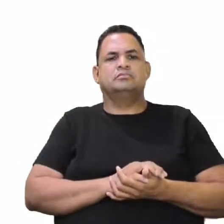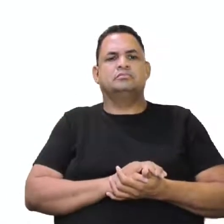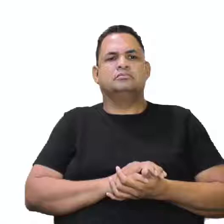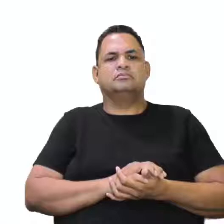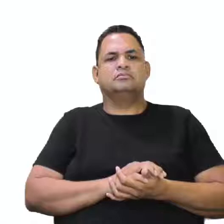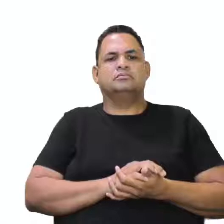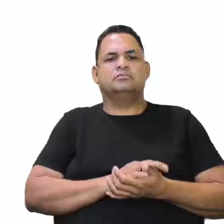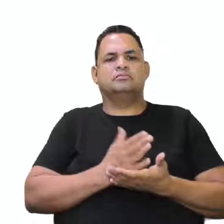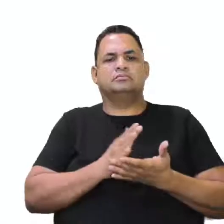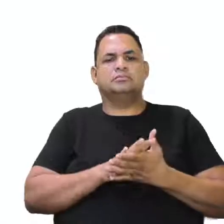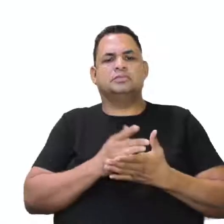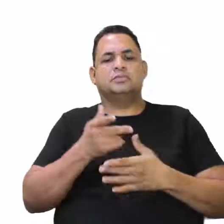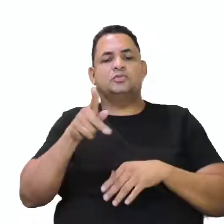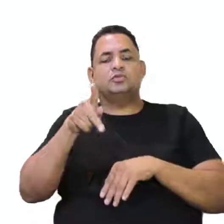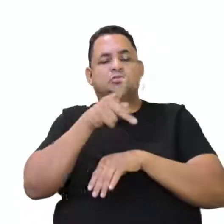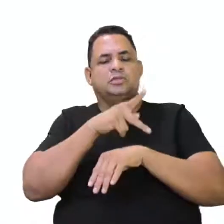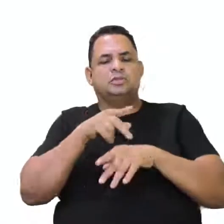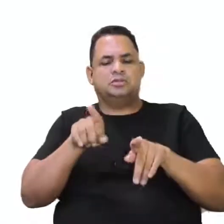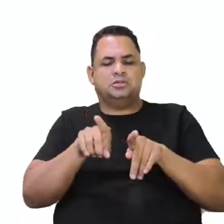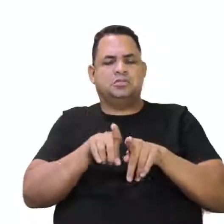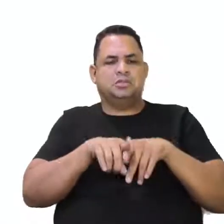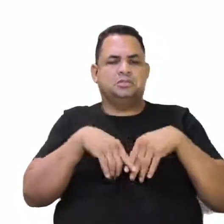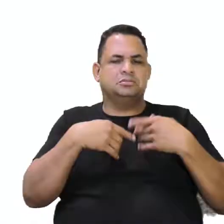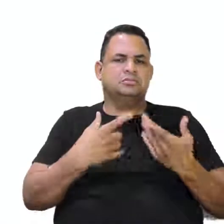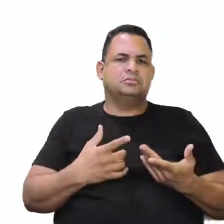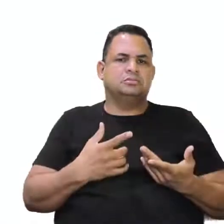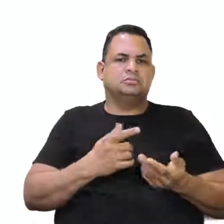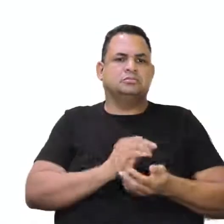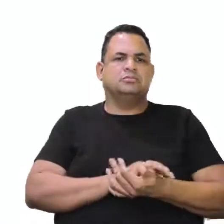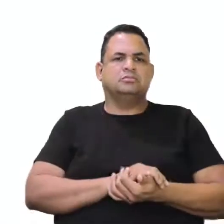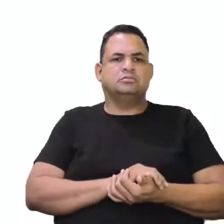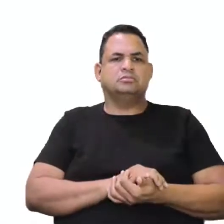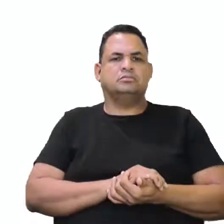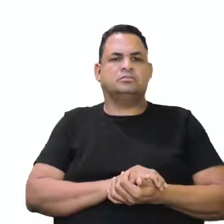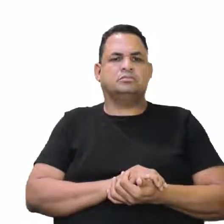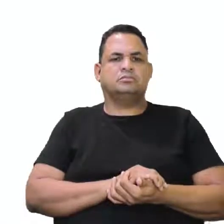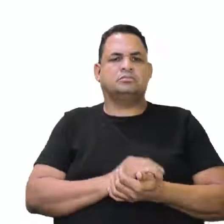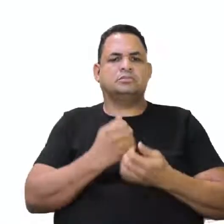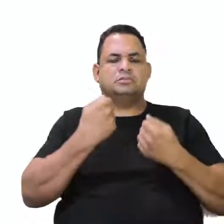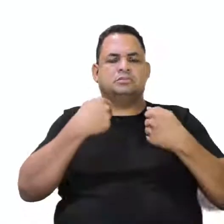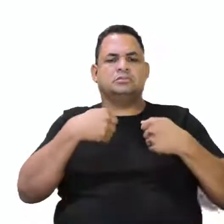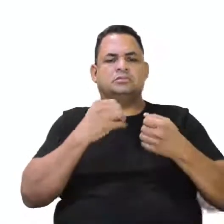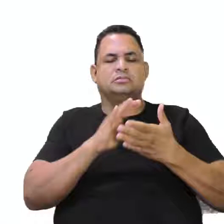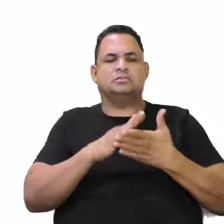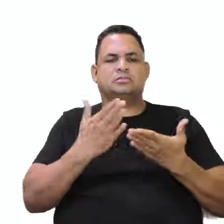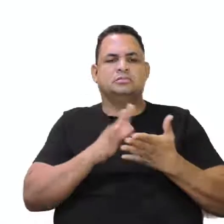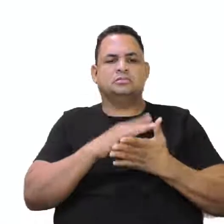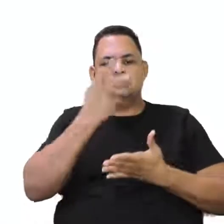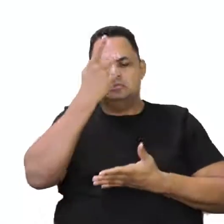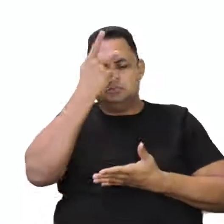e internacionais, né? Que permitem com que a pessoa